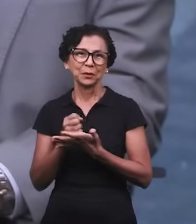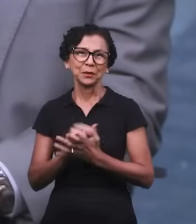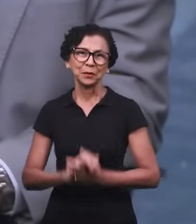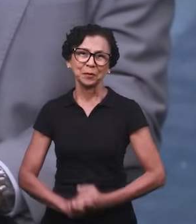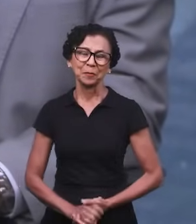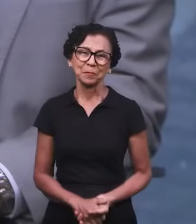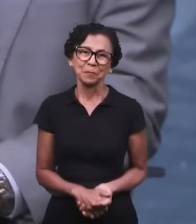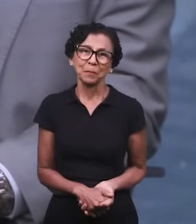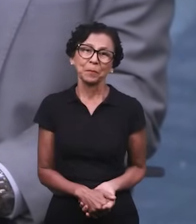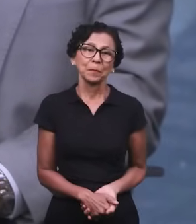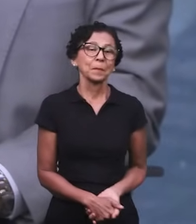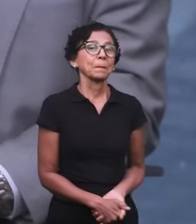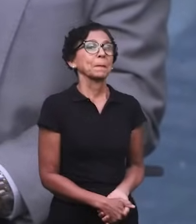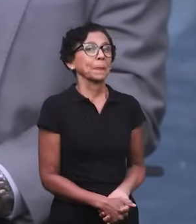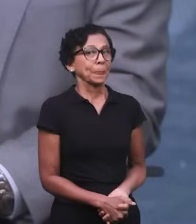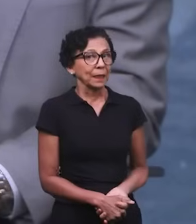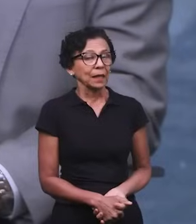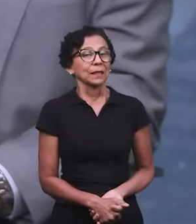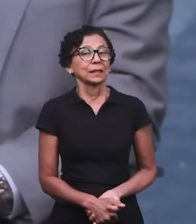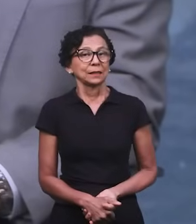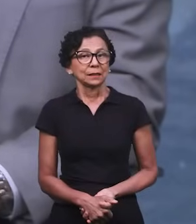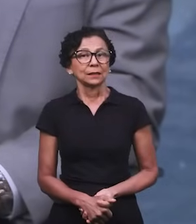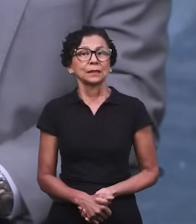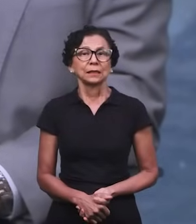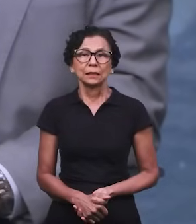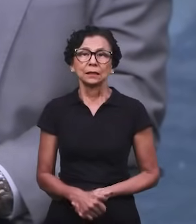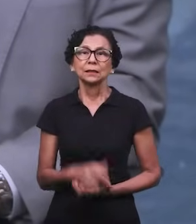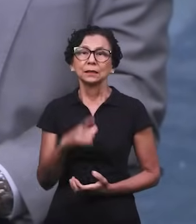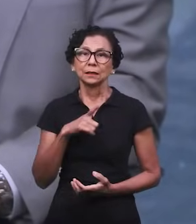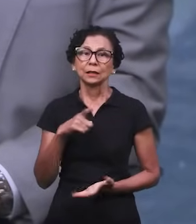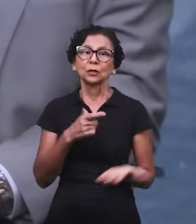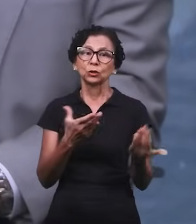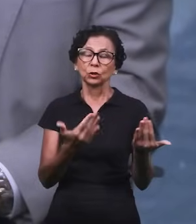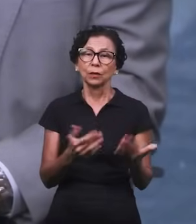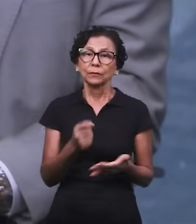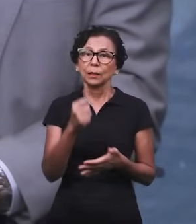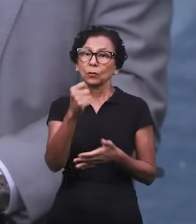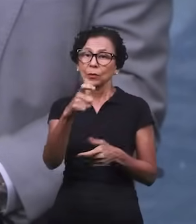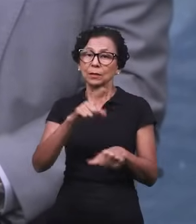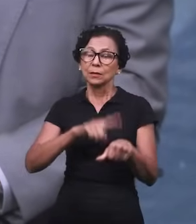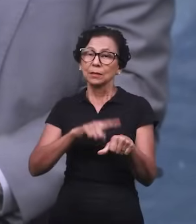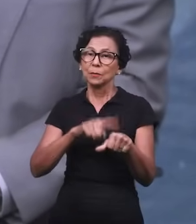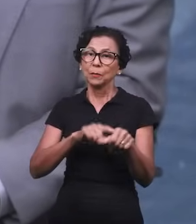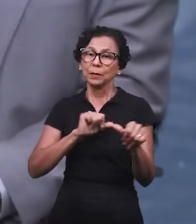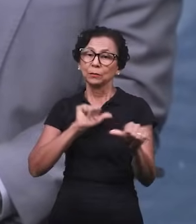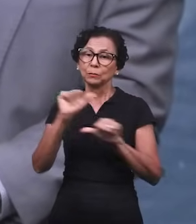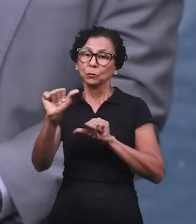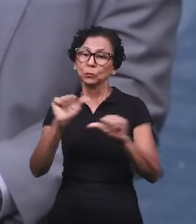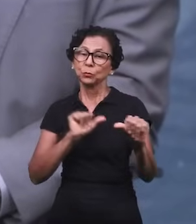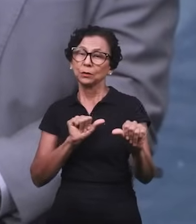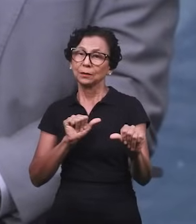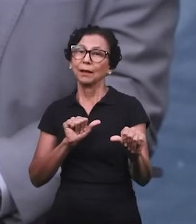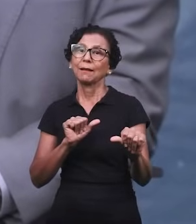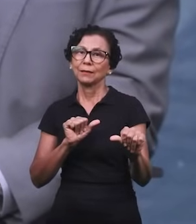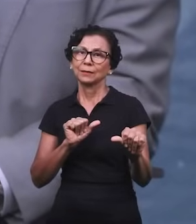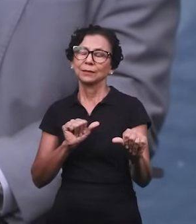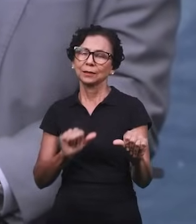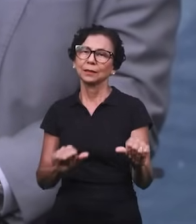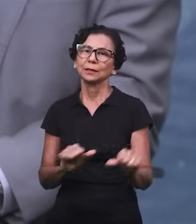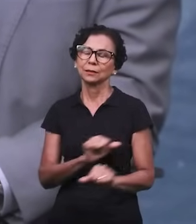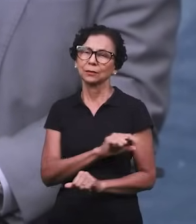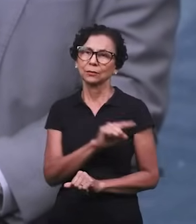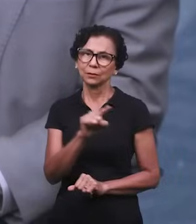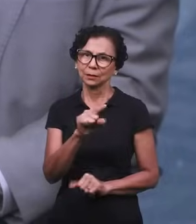gente abrir os olhos dos nossos jovens para entender o que é essa realidade do ensino superior sobre esse aspecto.